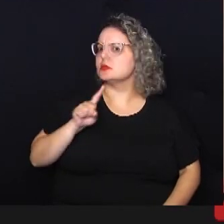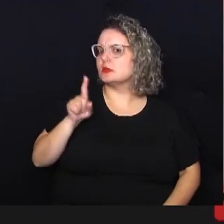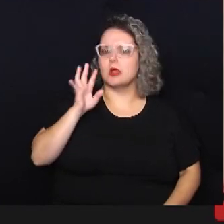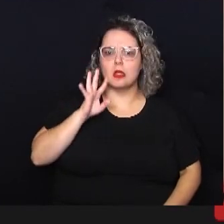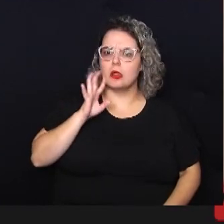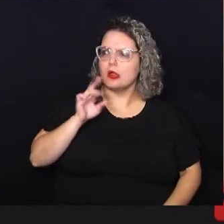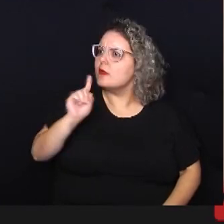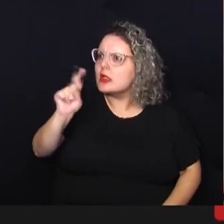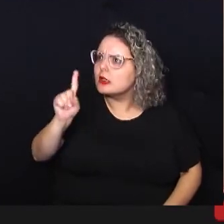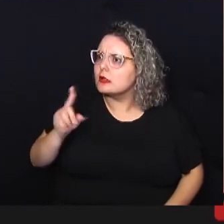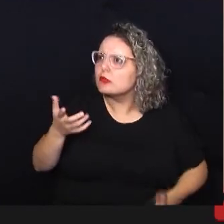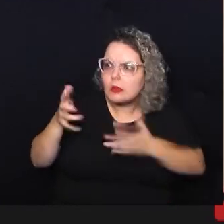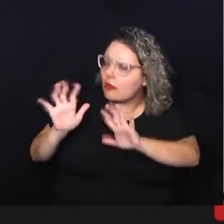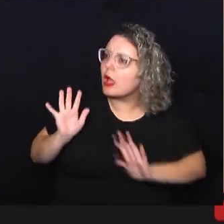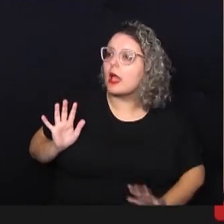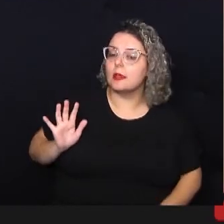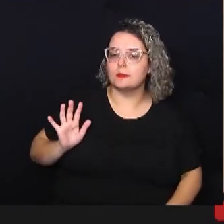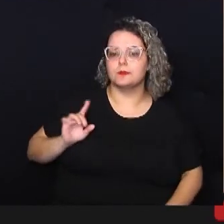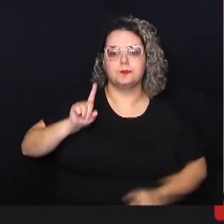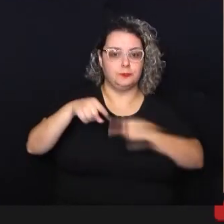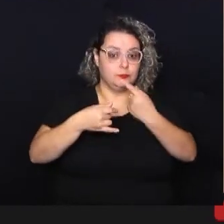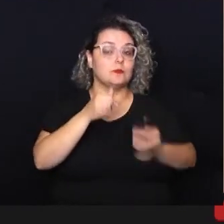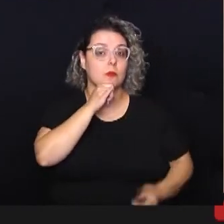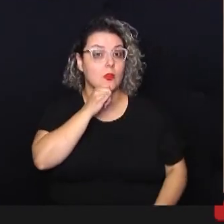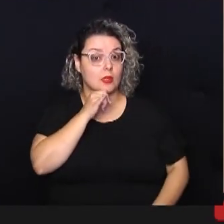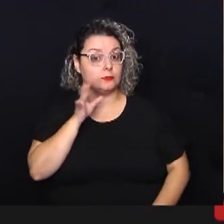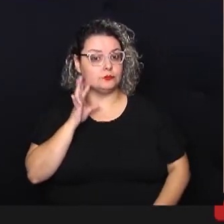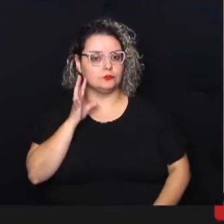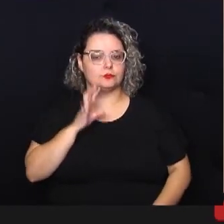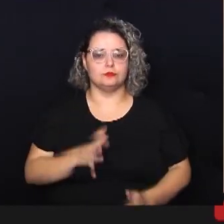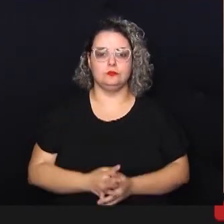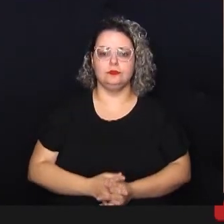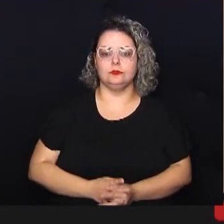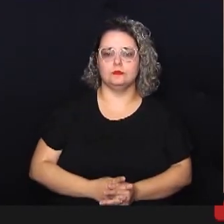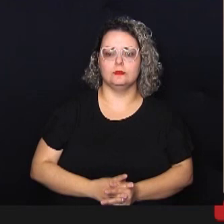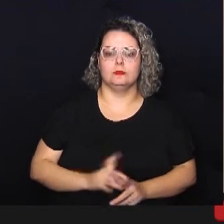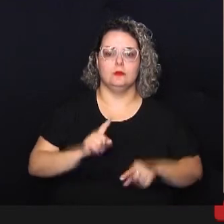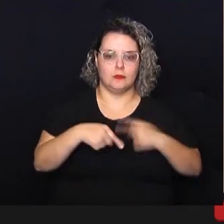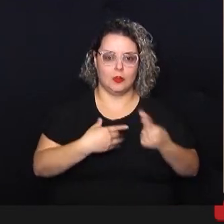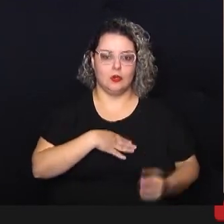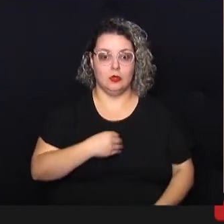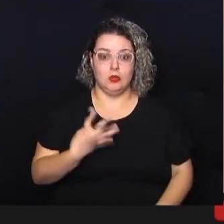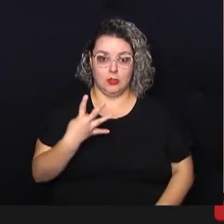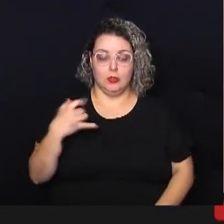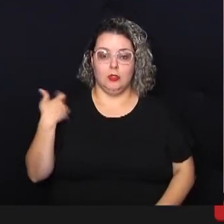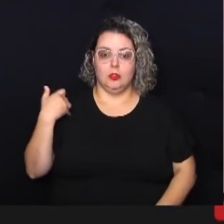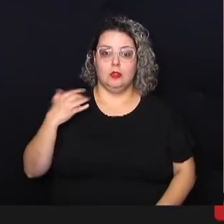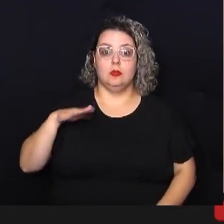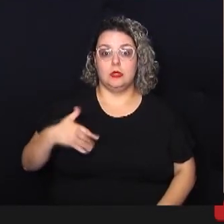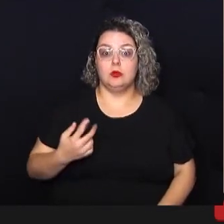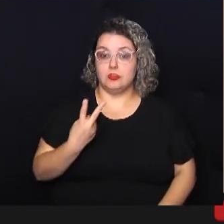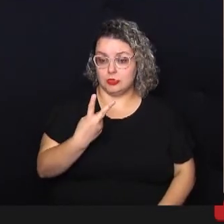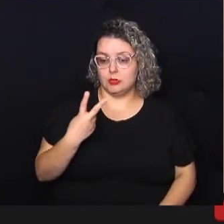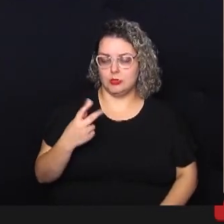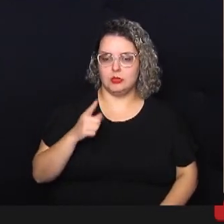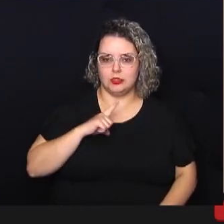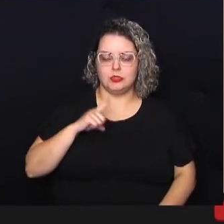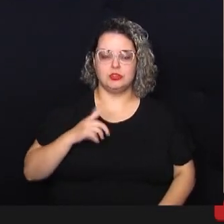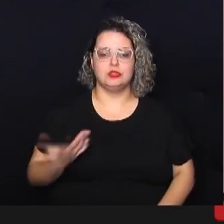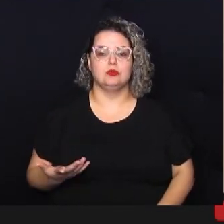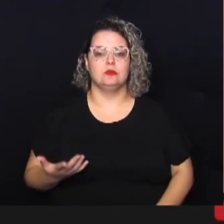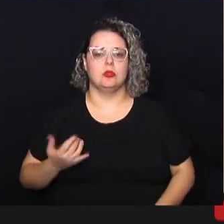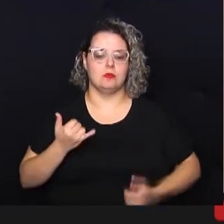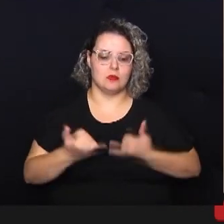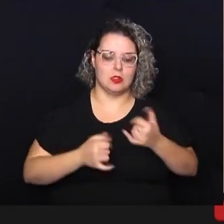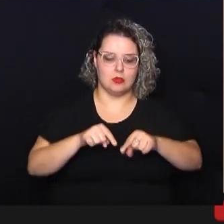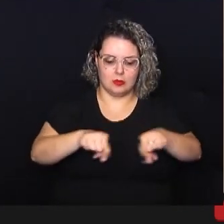falar não. Olha, um outro exemplo legal disso, eu tenho um outro filho que tem 4 anos, né? Mas quando ele tinha 2, ele estava brincando no condomínio